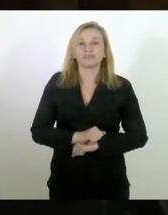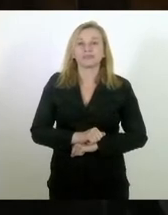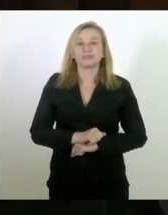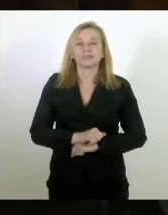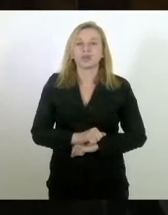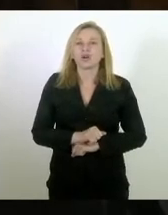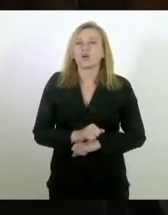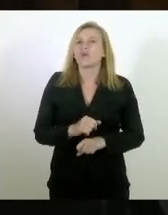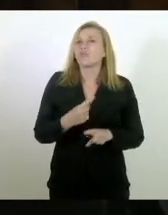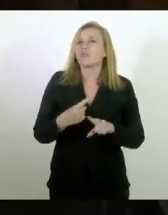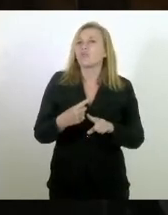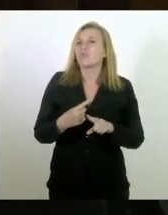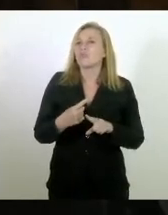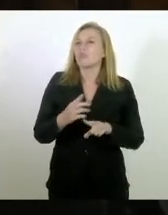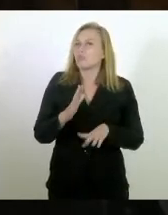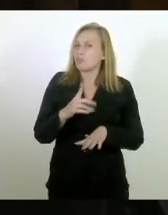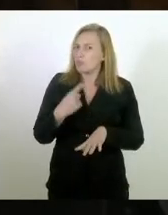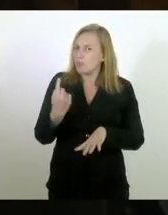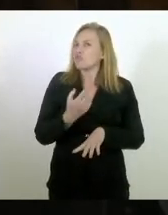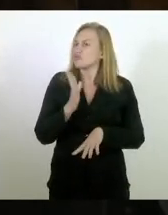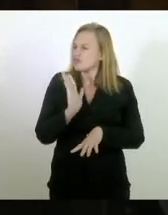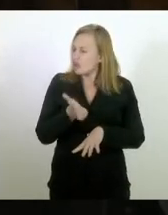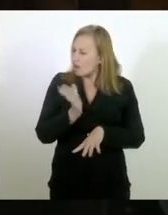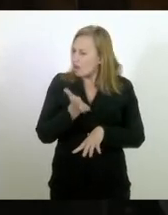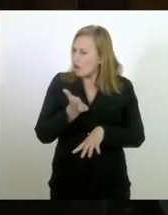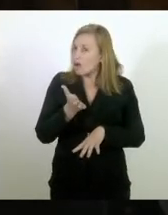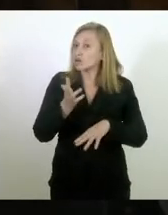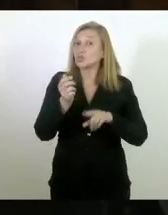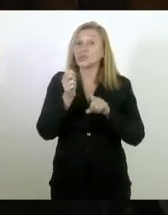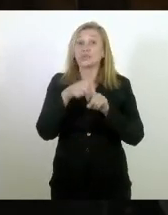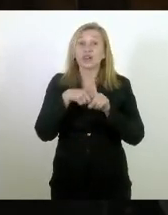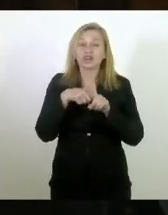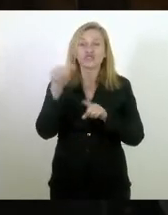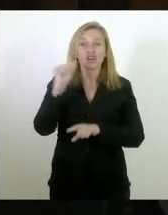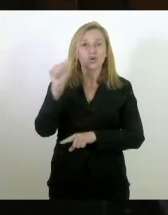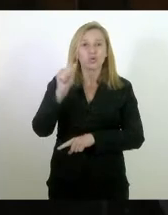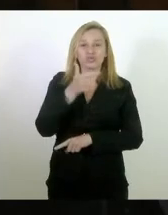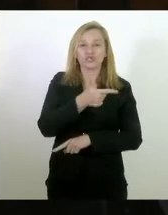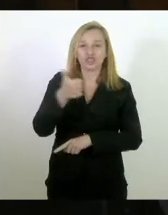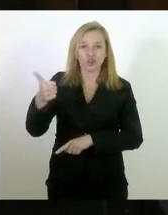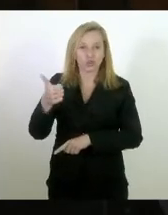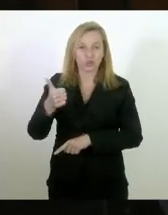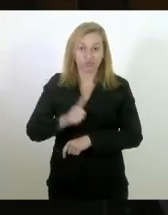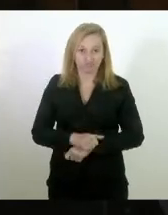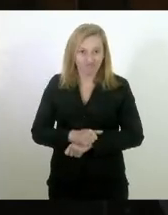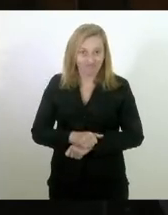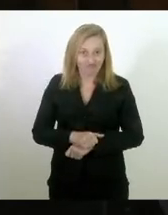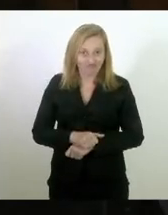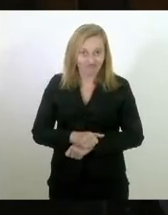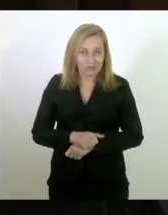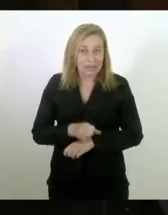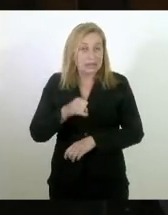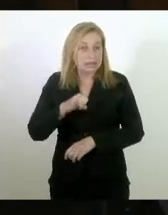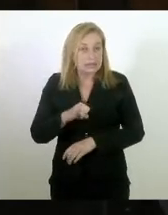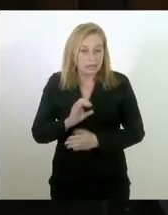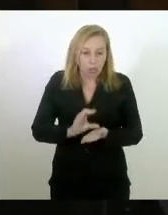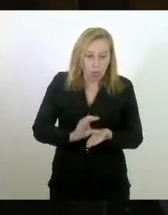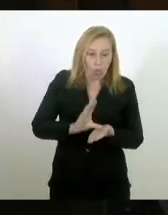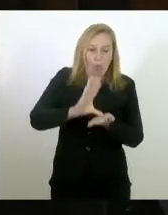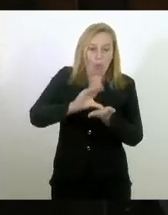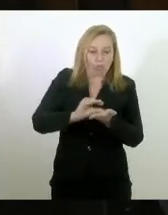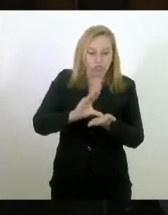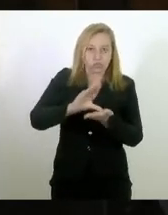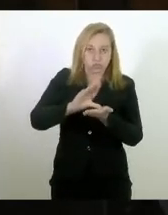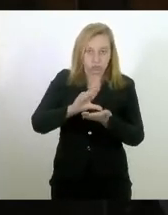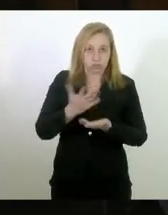porque mas estamos já E no mês de agosto de 21 se o volume